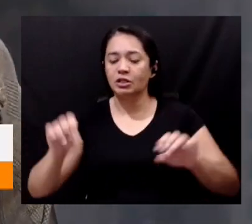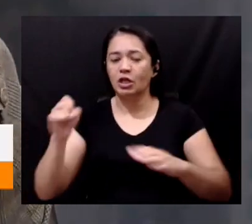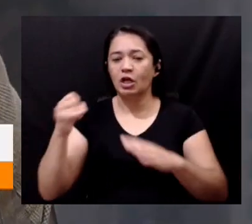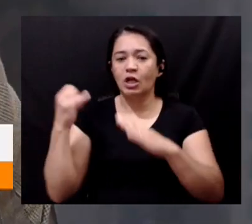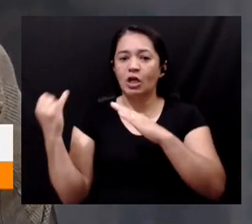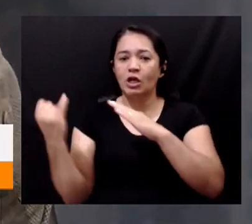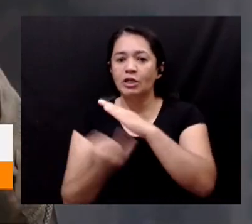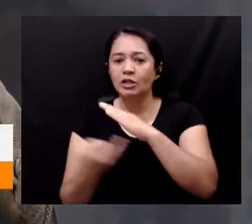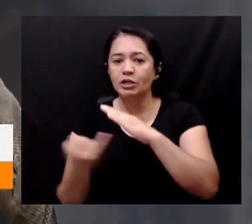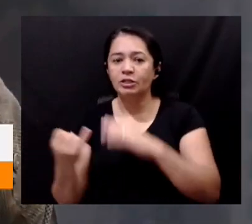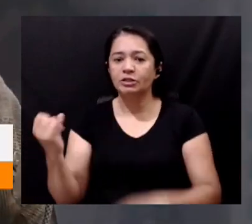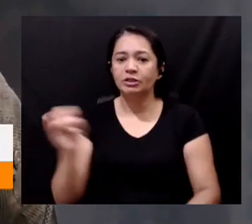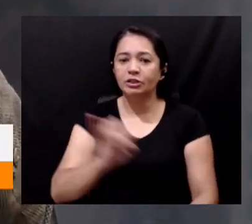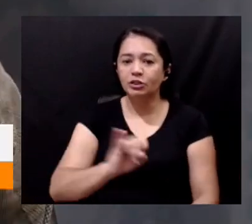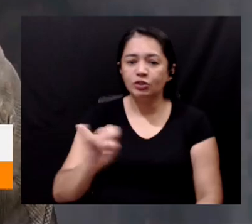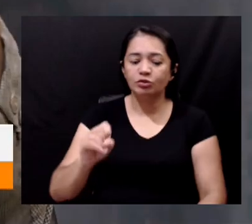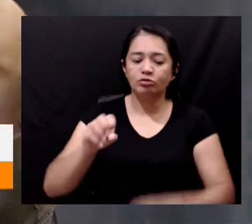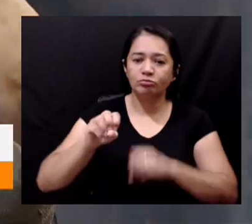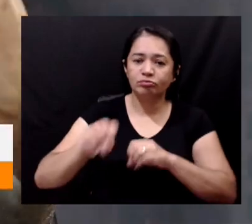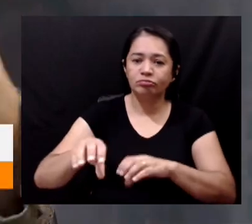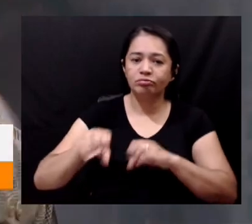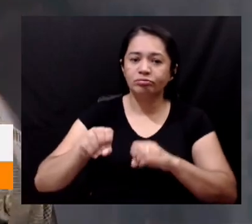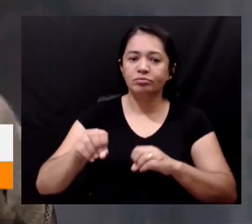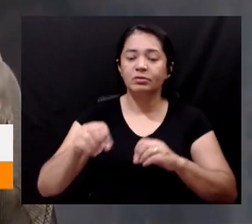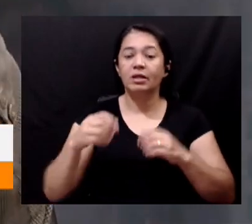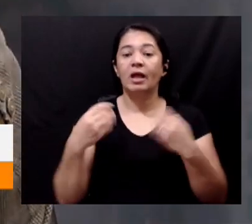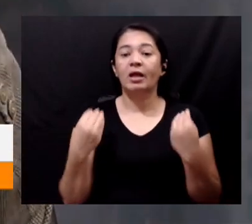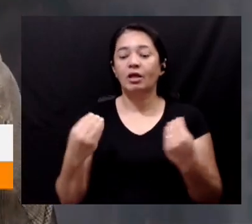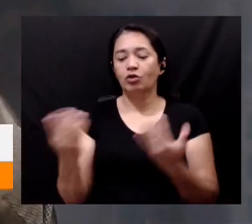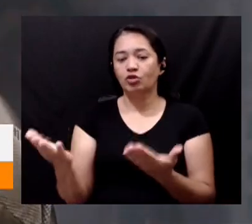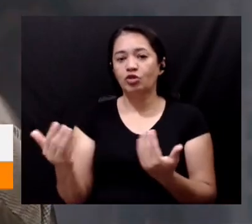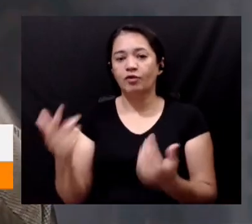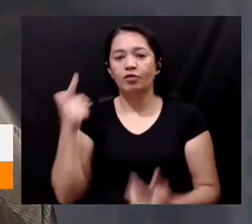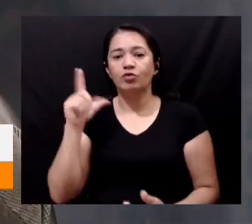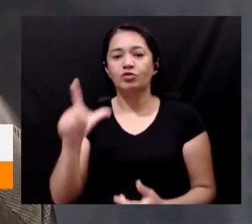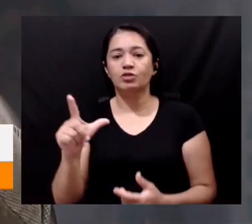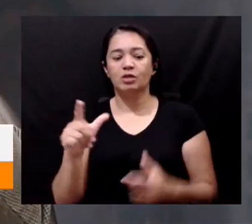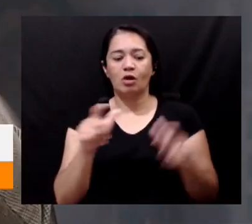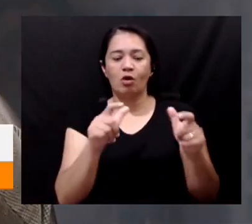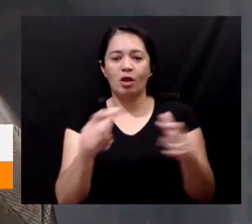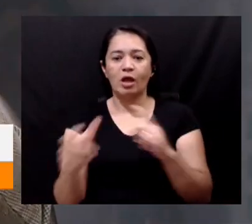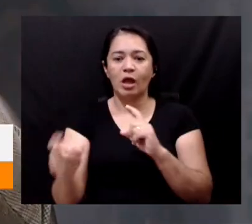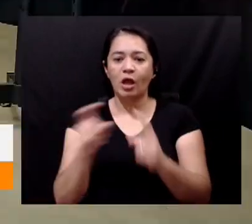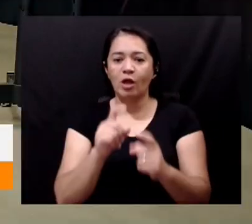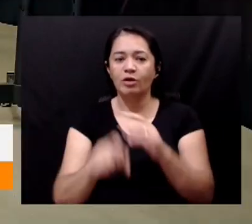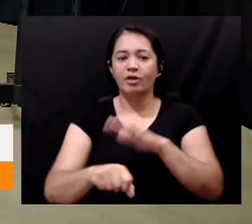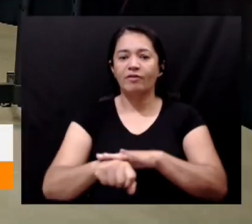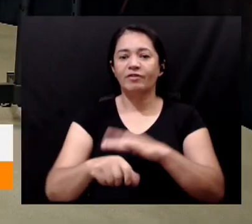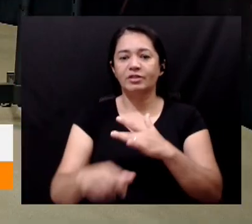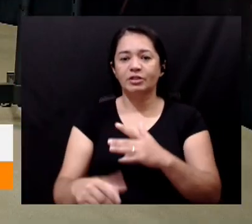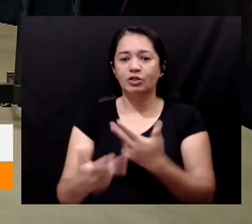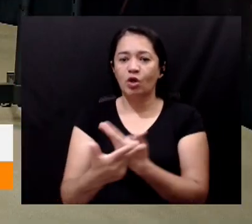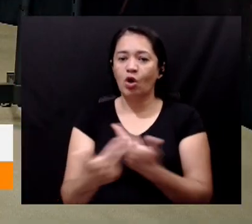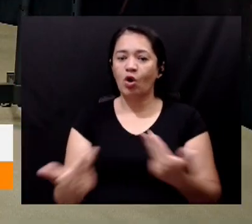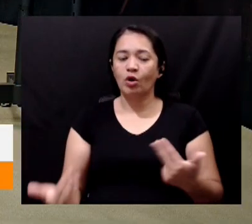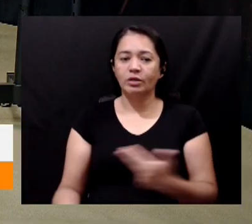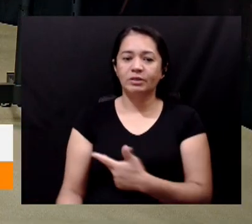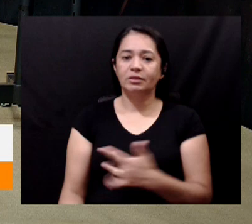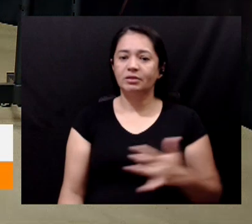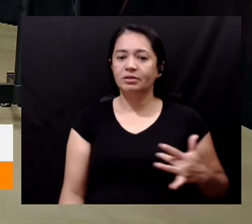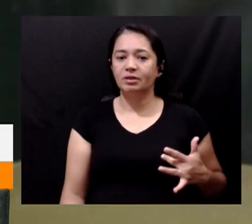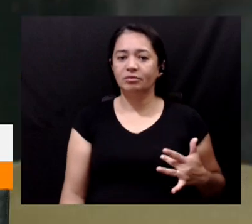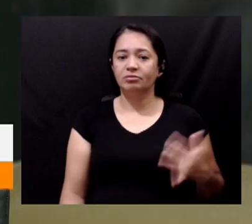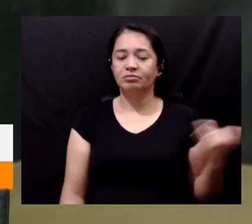jovens possam ter espaços aonde eles se reúnam fazendo coisas saudáveis, Muito bem. tá, isso é muito importante Muito